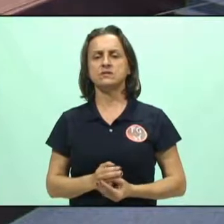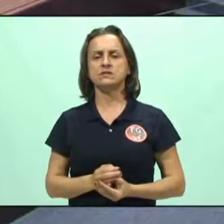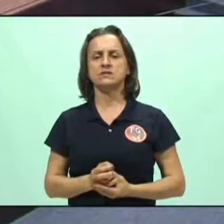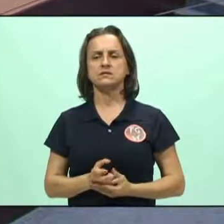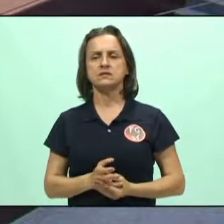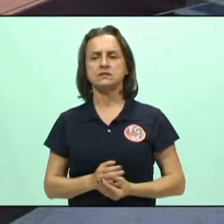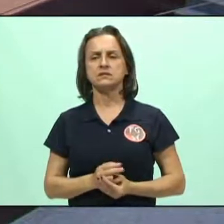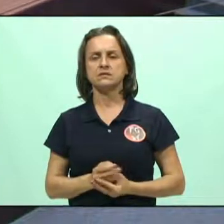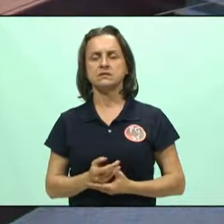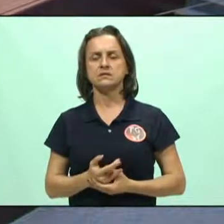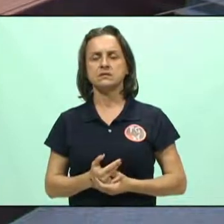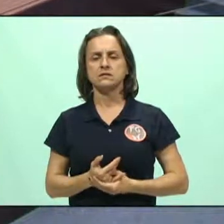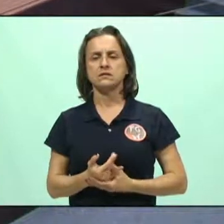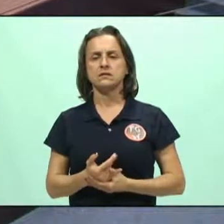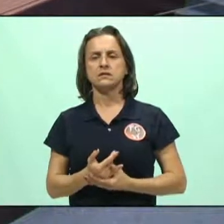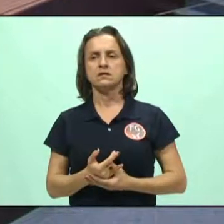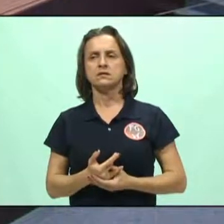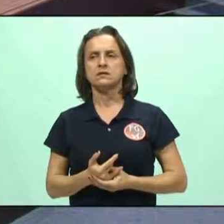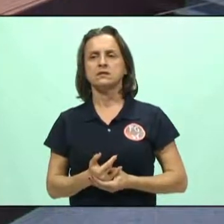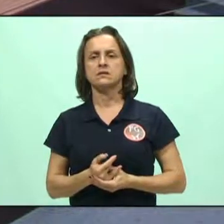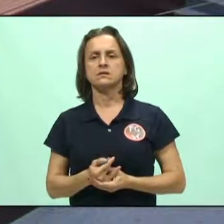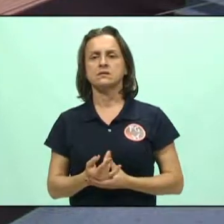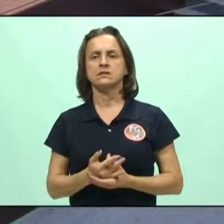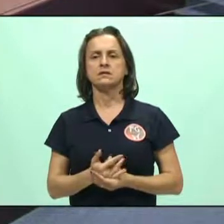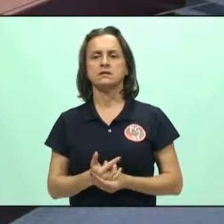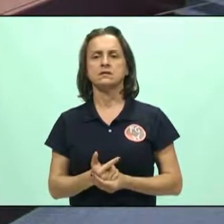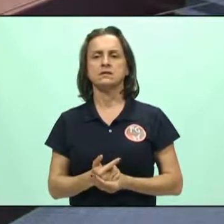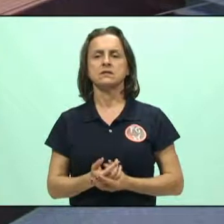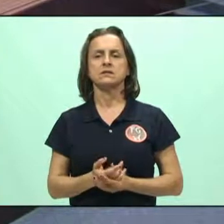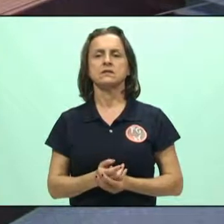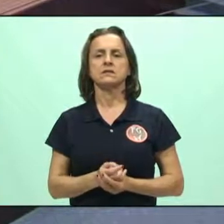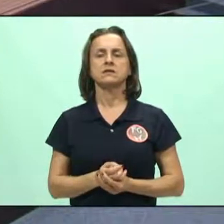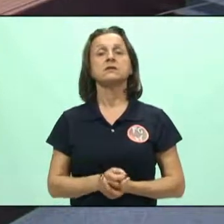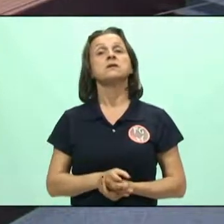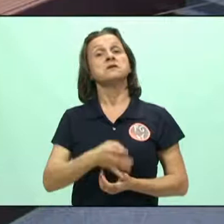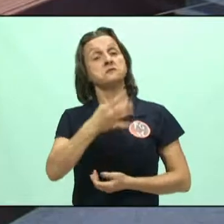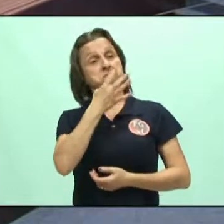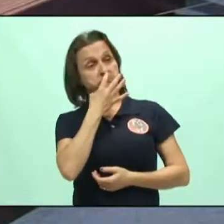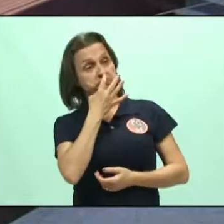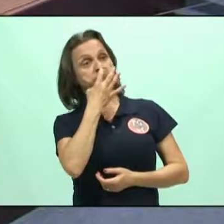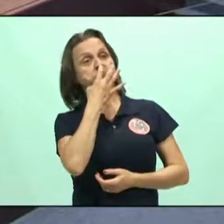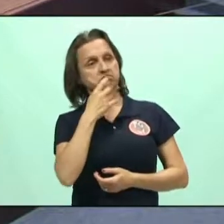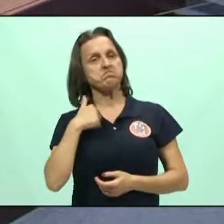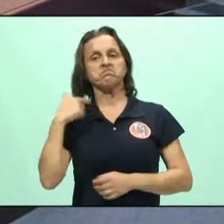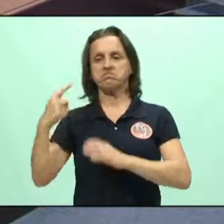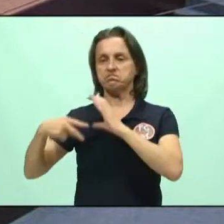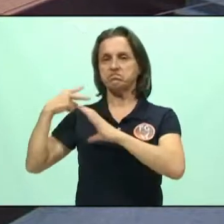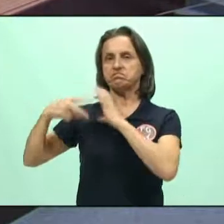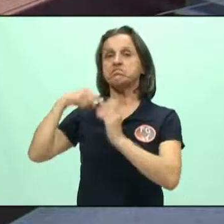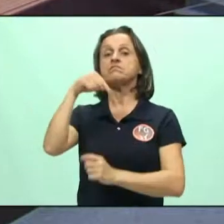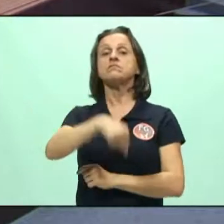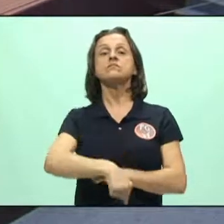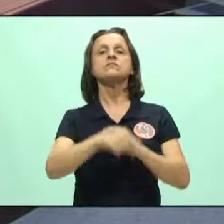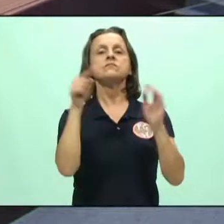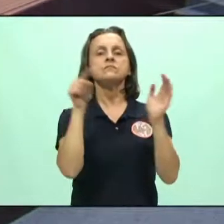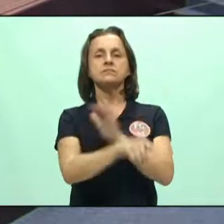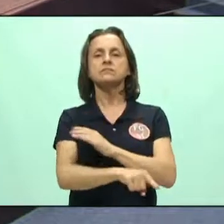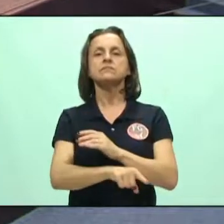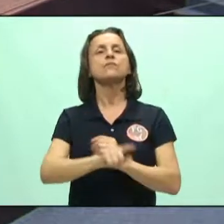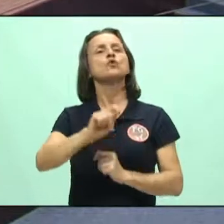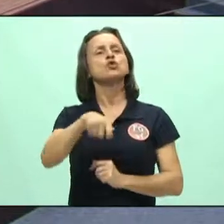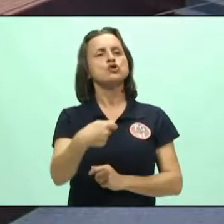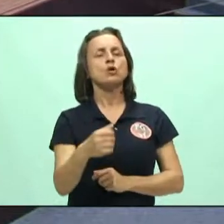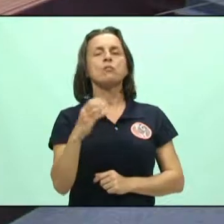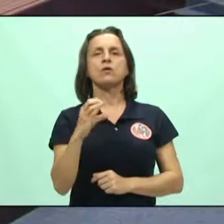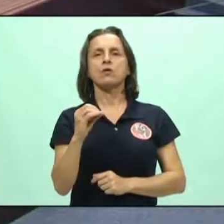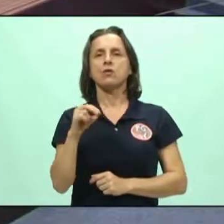parabenizar eu acho que esse edital tinha que apreciado por essa casa Legislativa meio questionamento eu faço esses consórcio